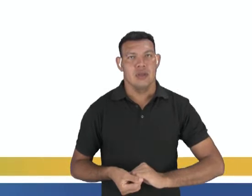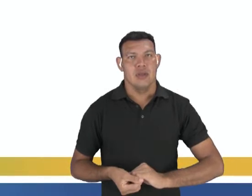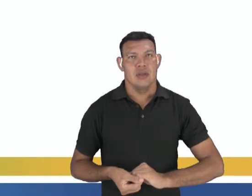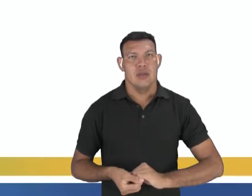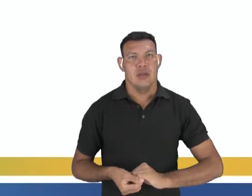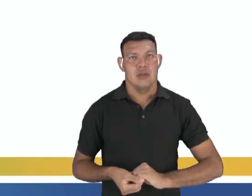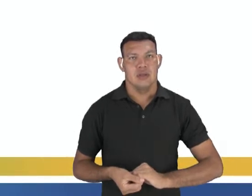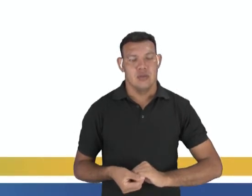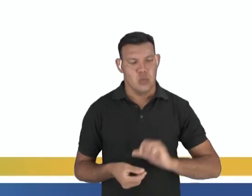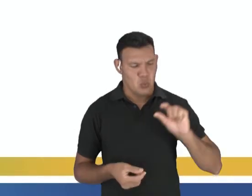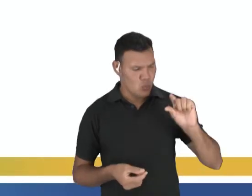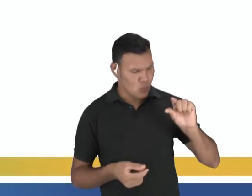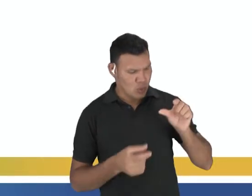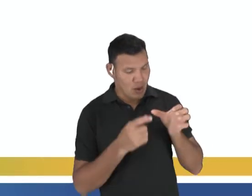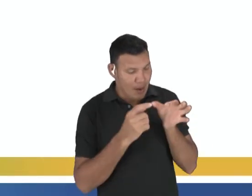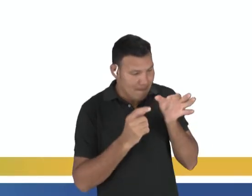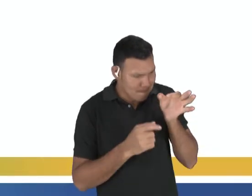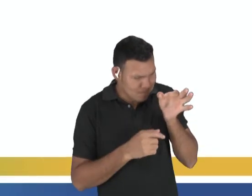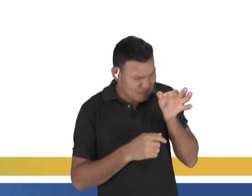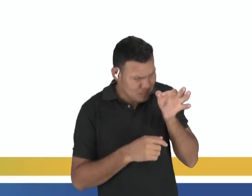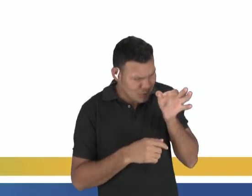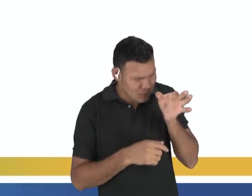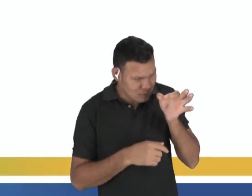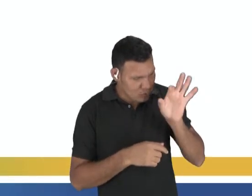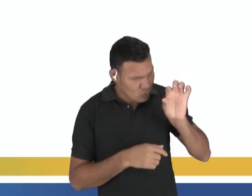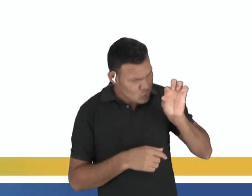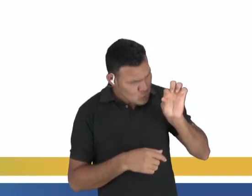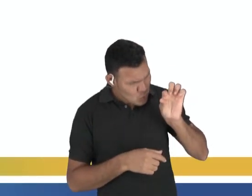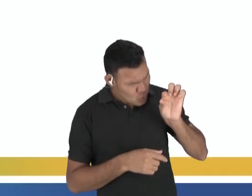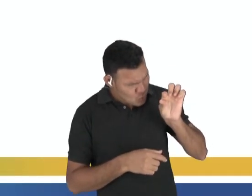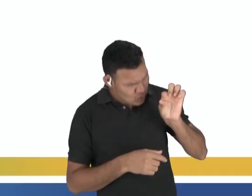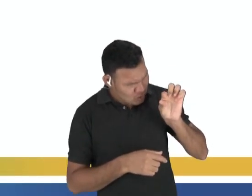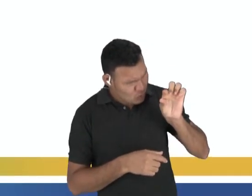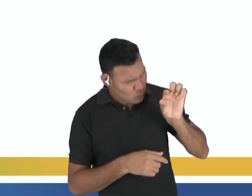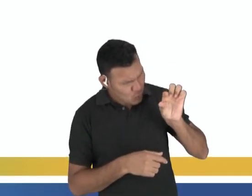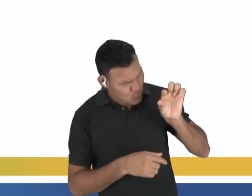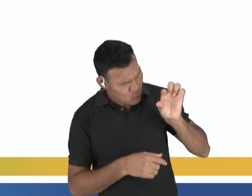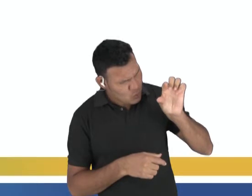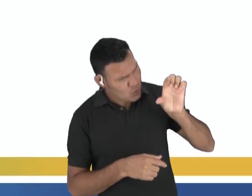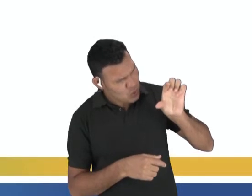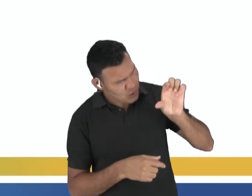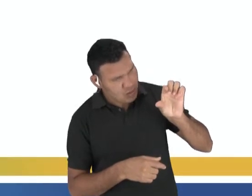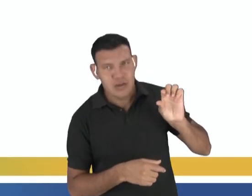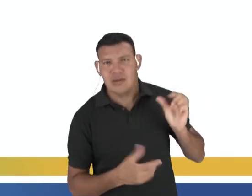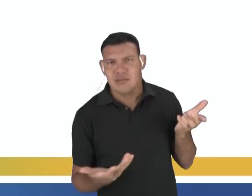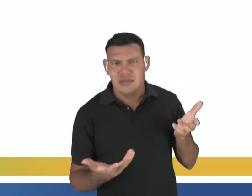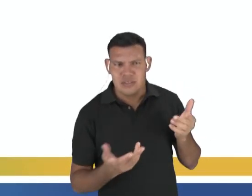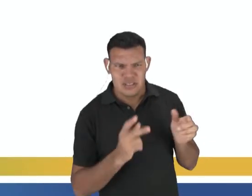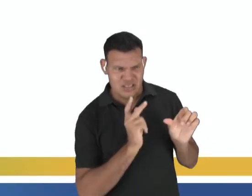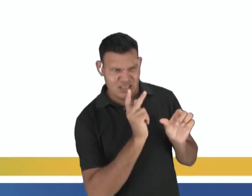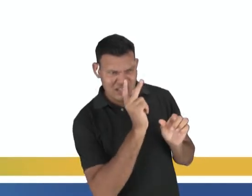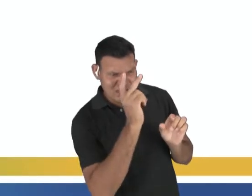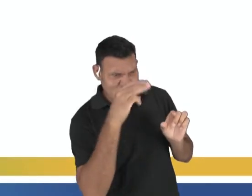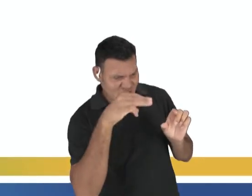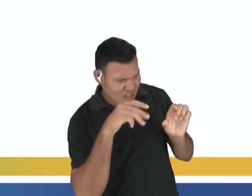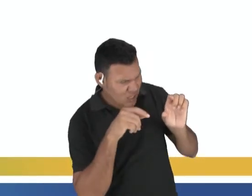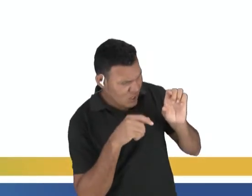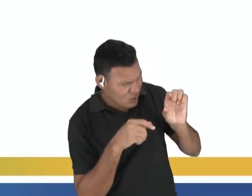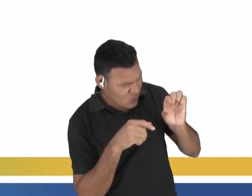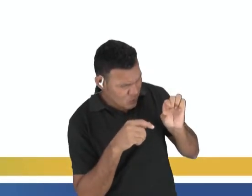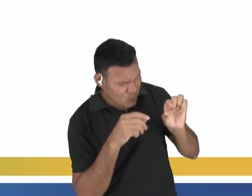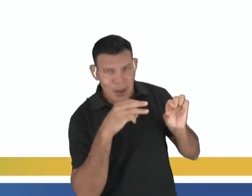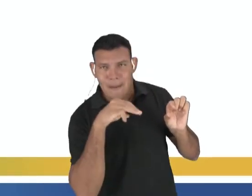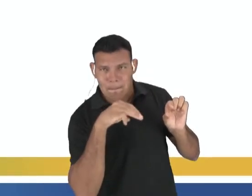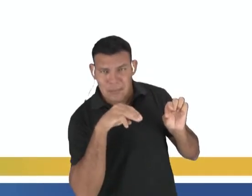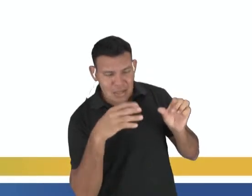de uma moeda imagina uma moedinha a espessura dela será que é conveniente usar quilômetros Com certeza obviamente que